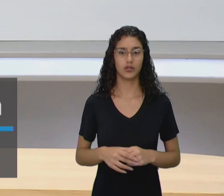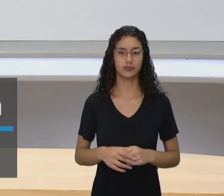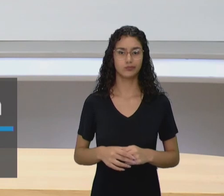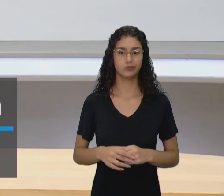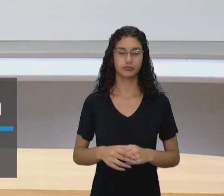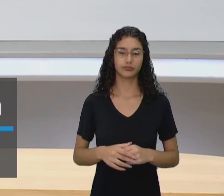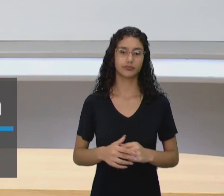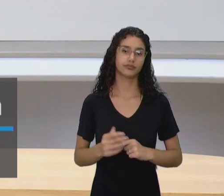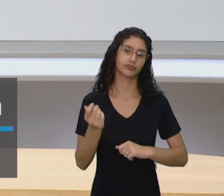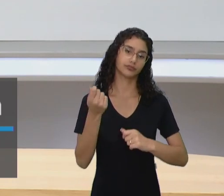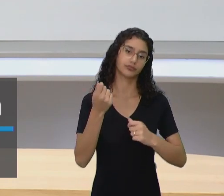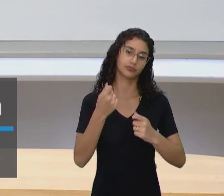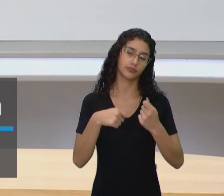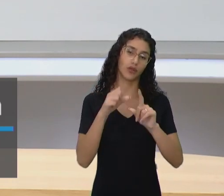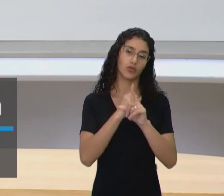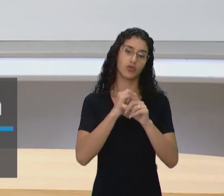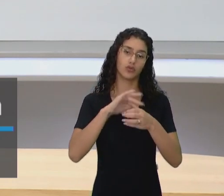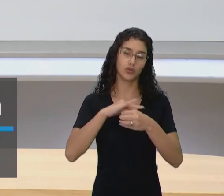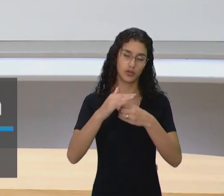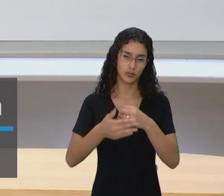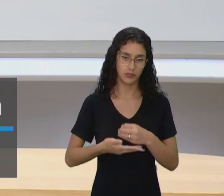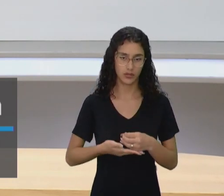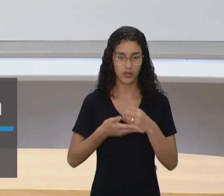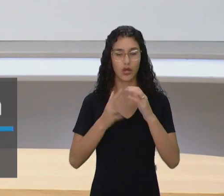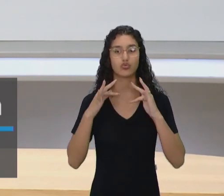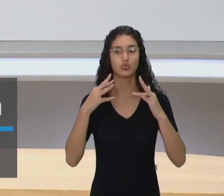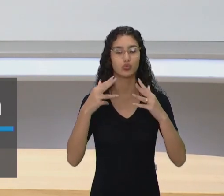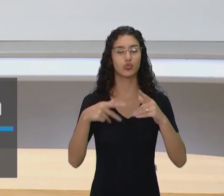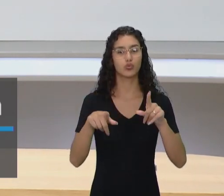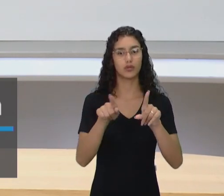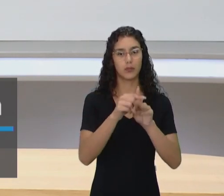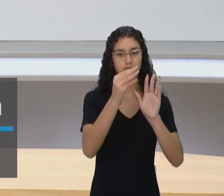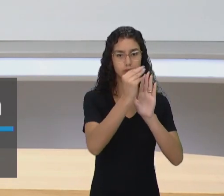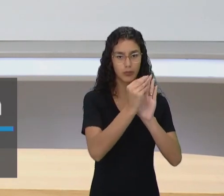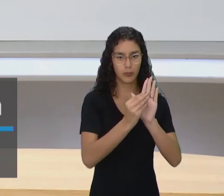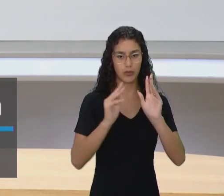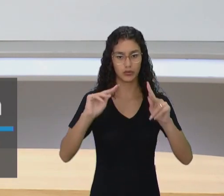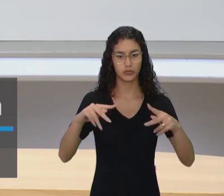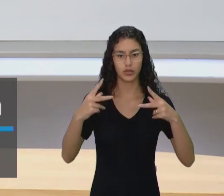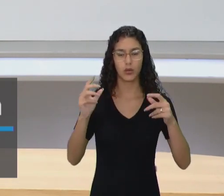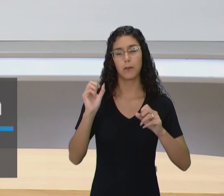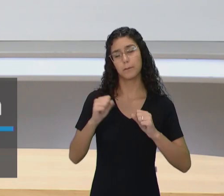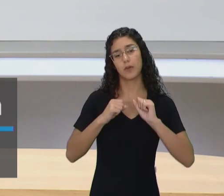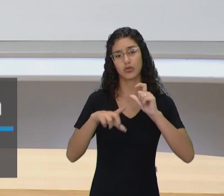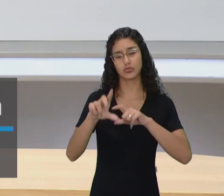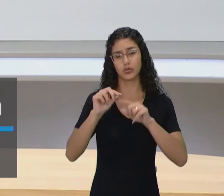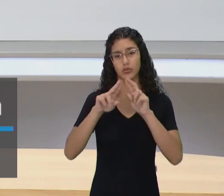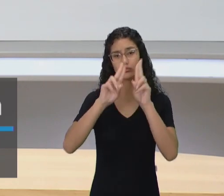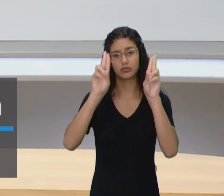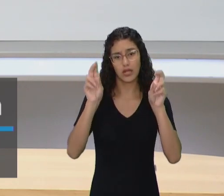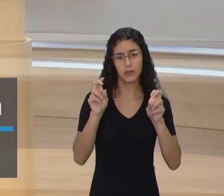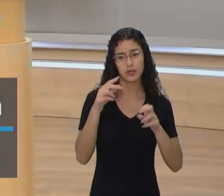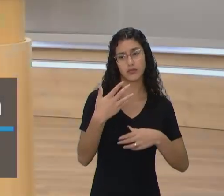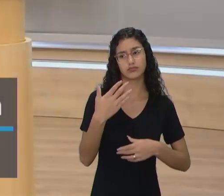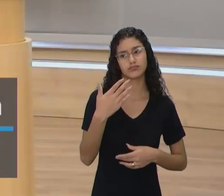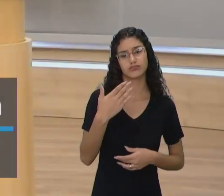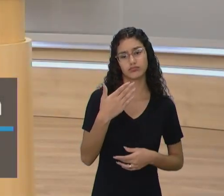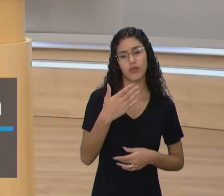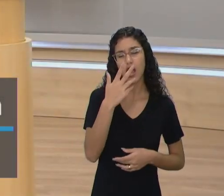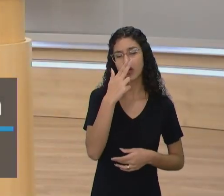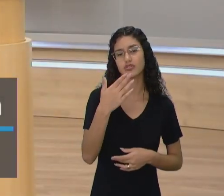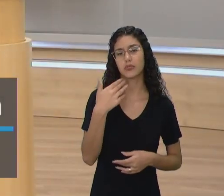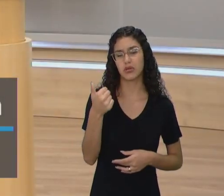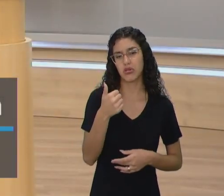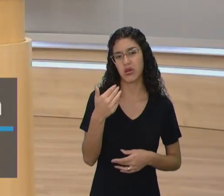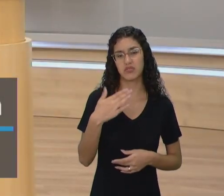ecologia, da sustentabilidade, tudo isso vai ter lá também, tá? Então você pode escolher o tema que for mais, que você tiver mais domínio ou que